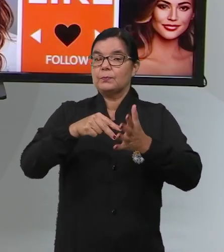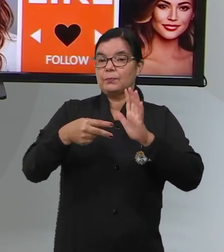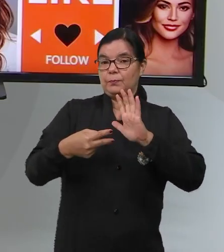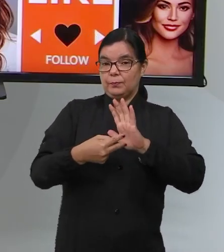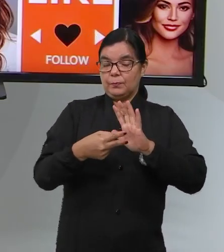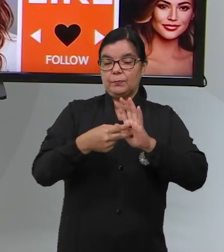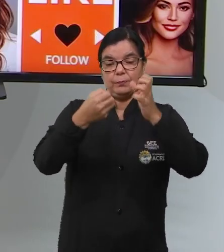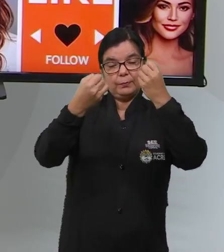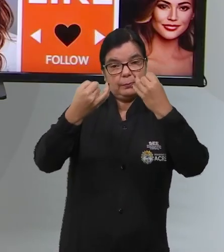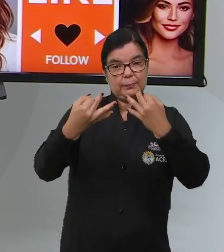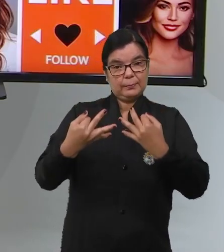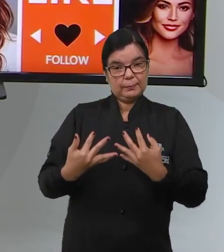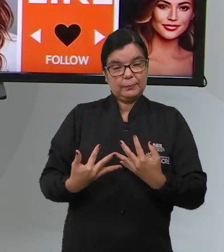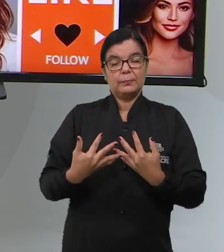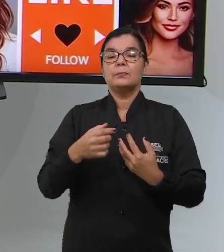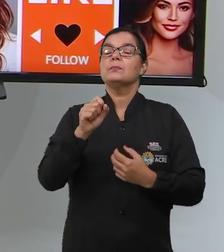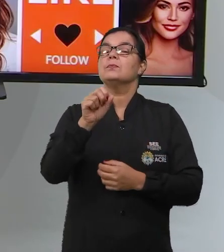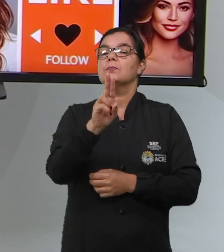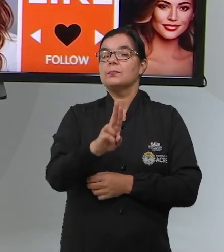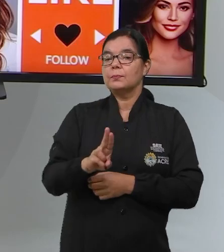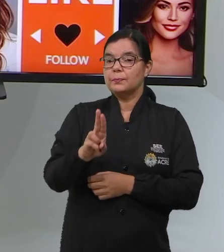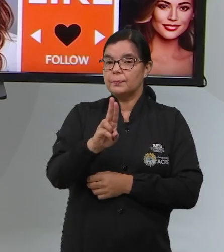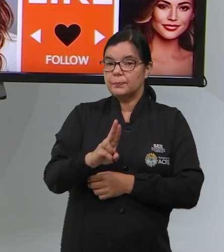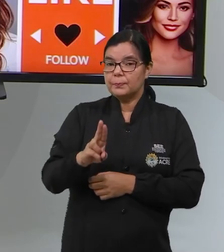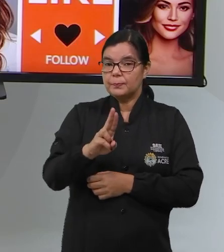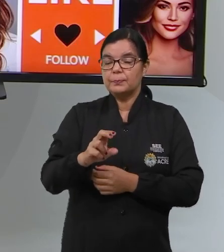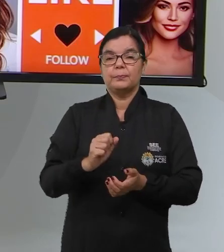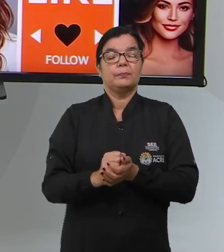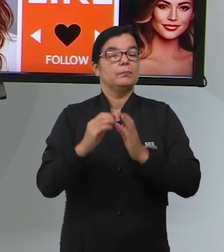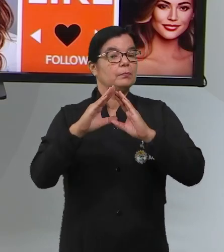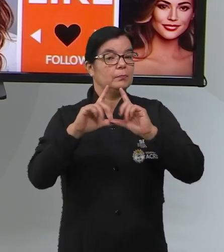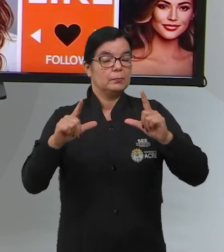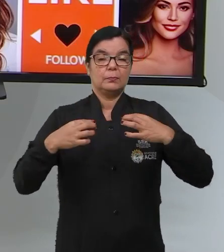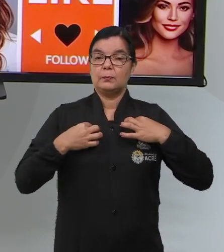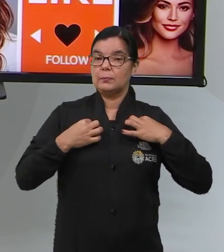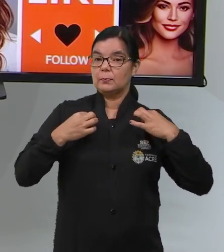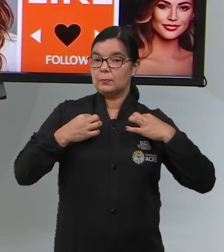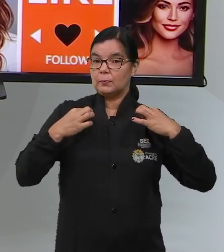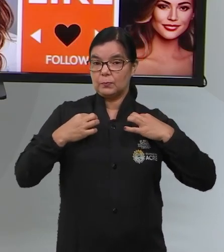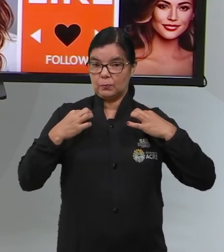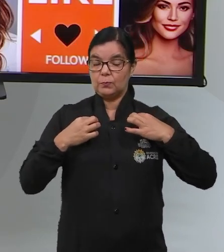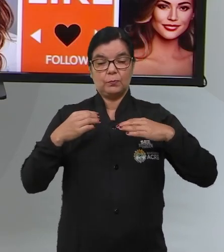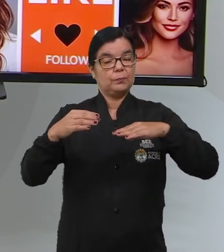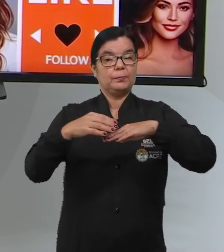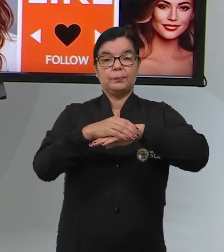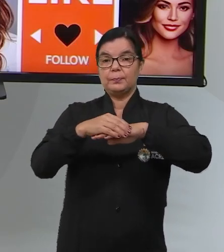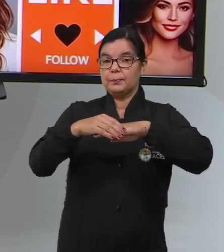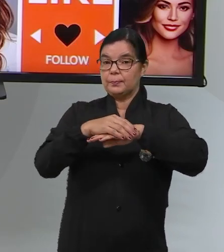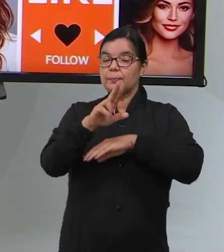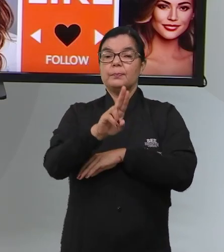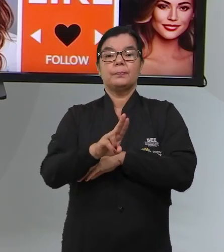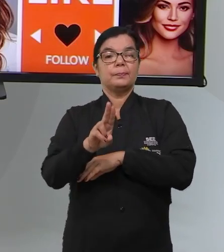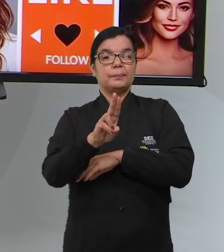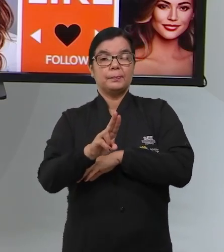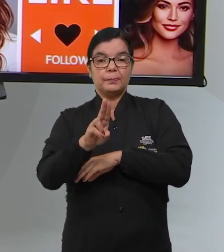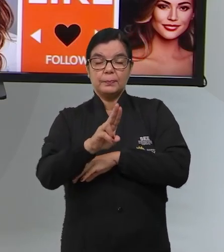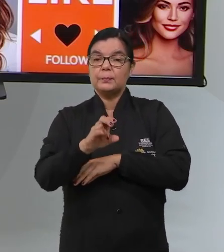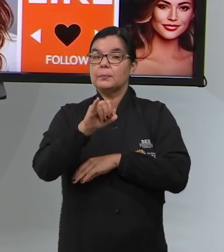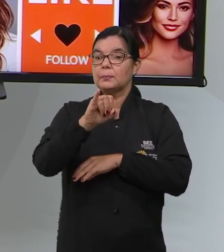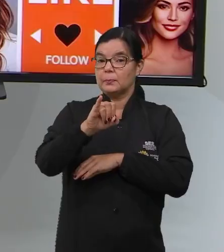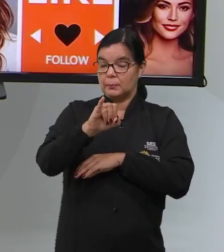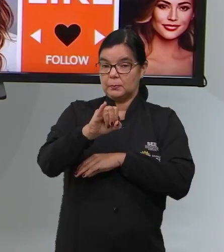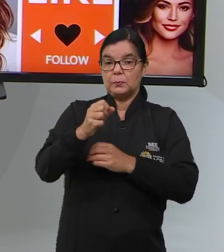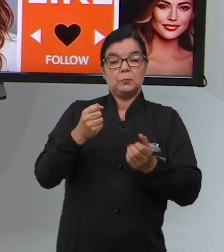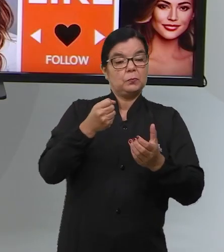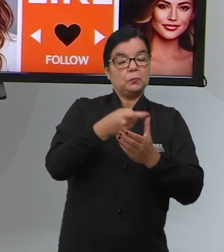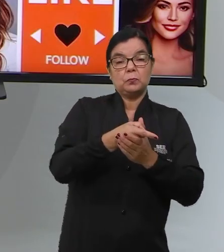de definir o que vão usar, obviamente a roupa que vão vestir, o calçado que vão utilizar, se compra